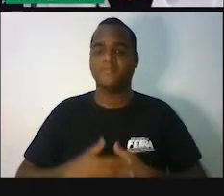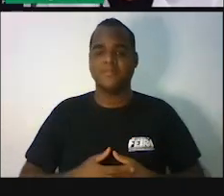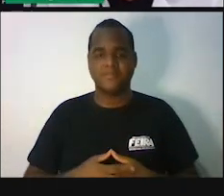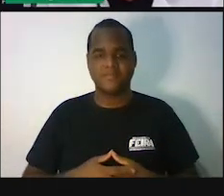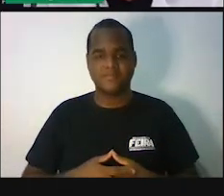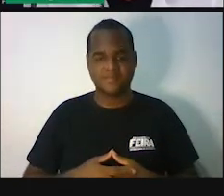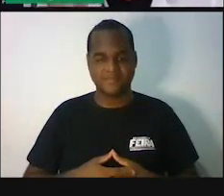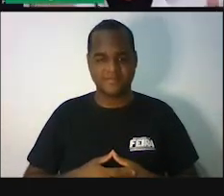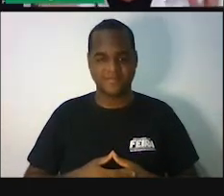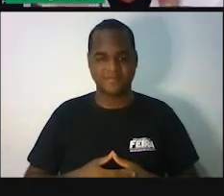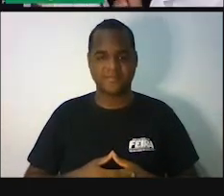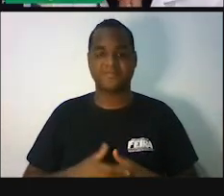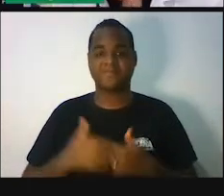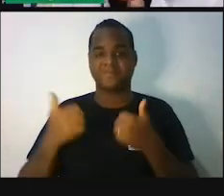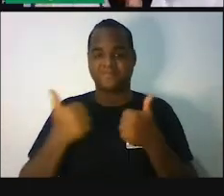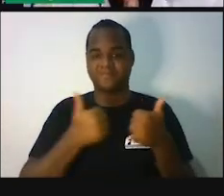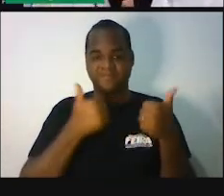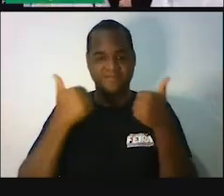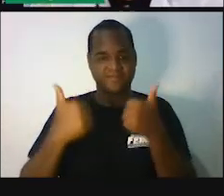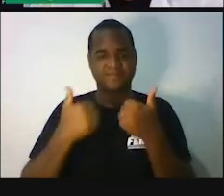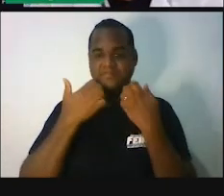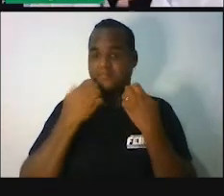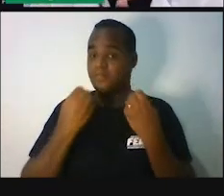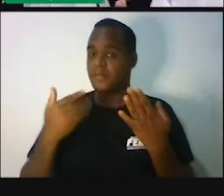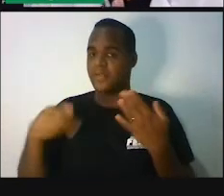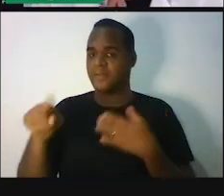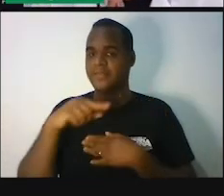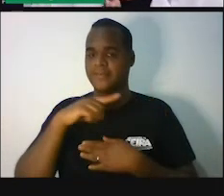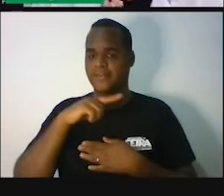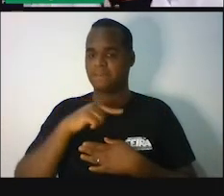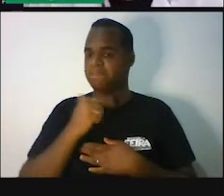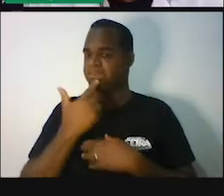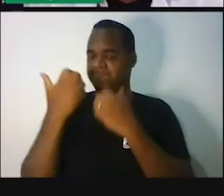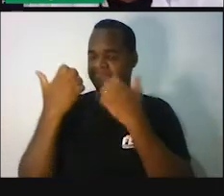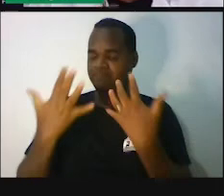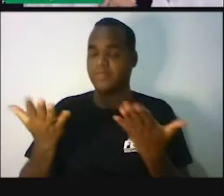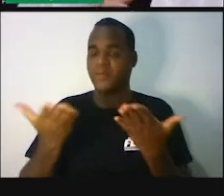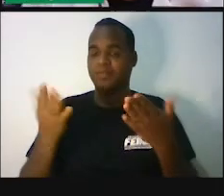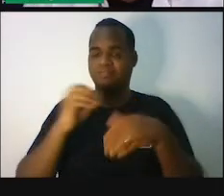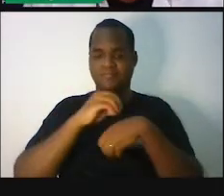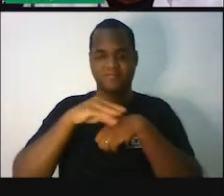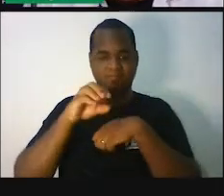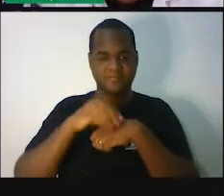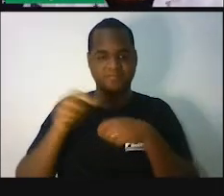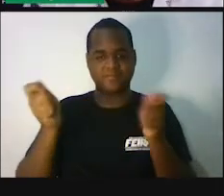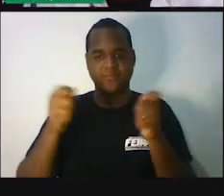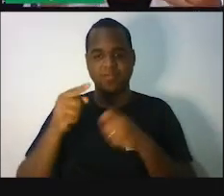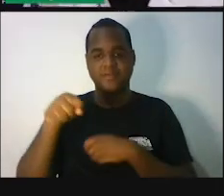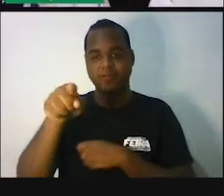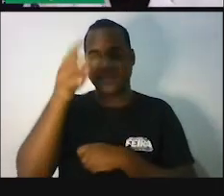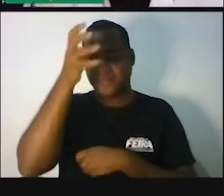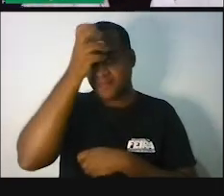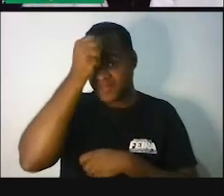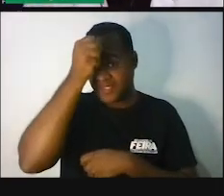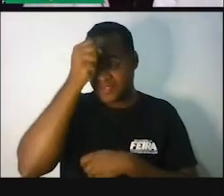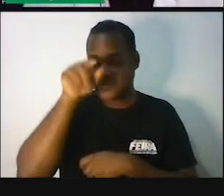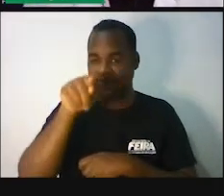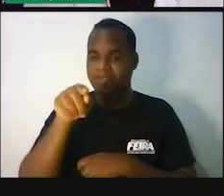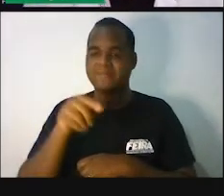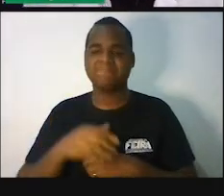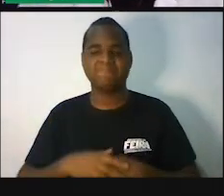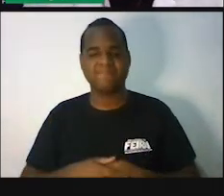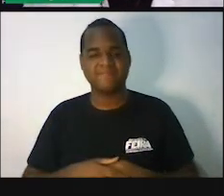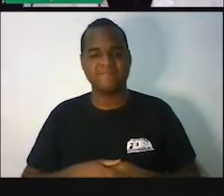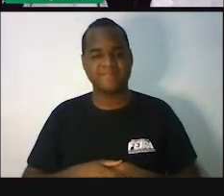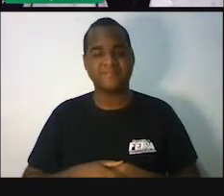Beleza? Bom, o que é que nós temos para esta aula? O que é que eu vou aprender? O que é que você vai